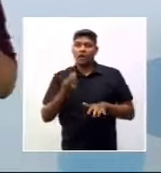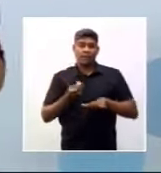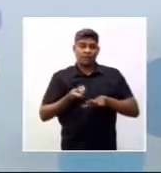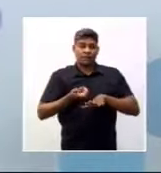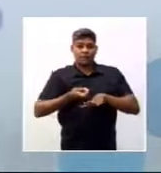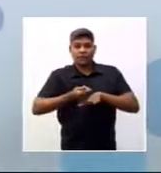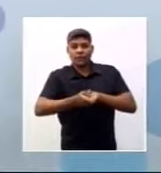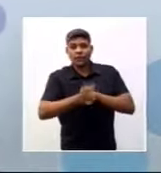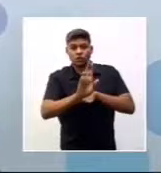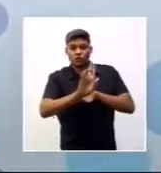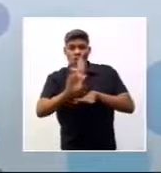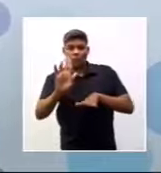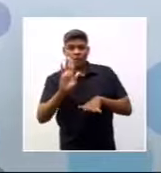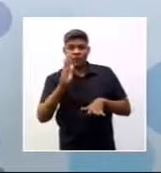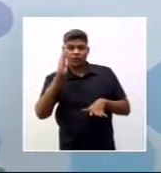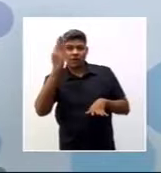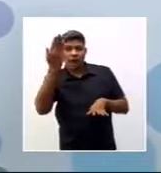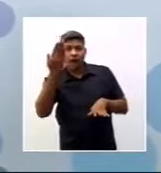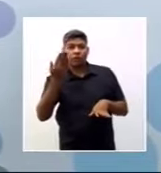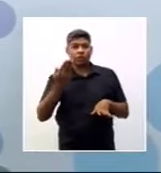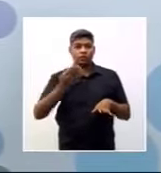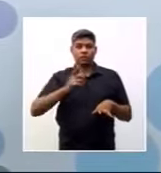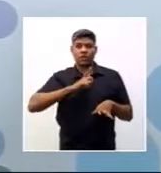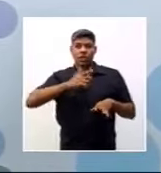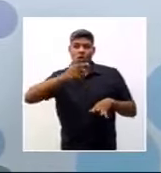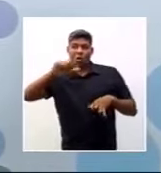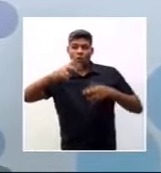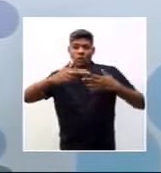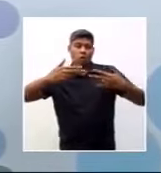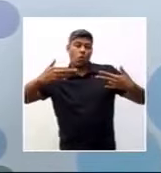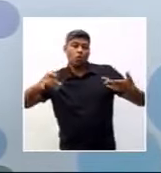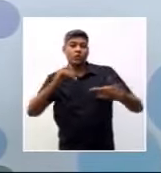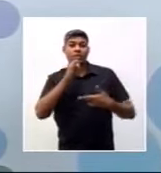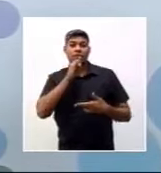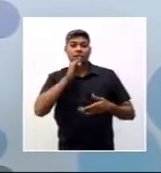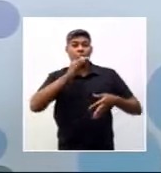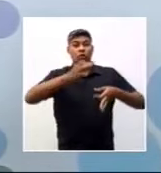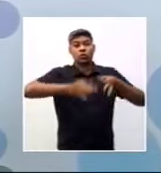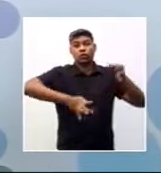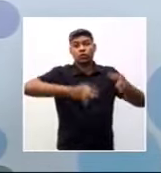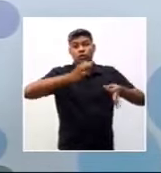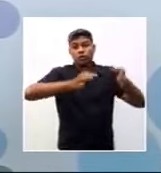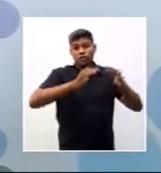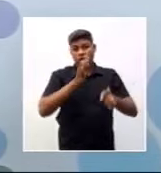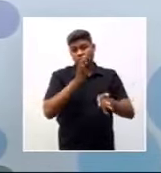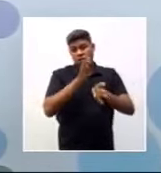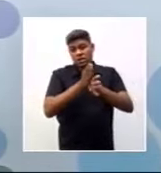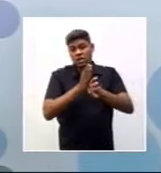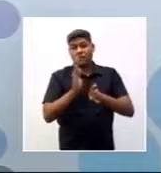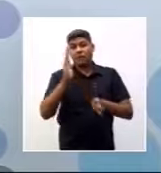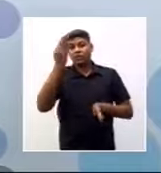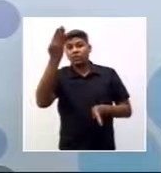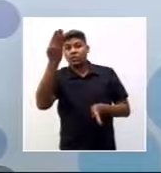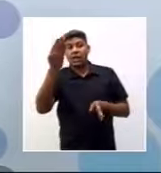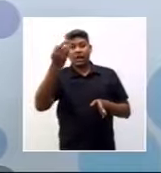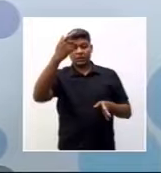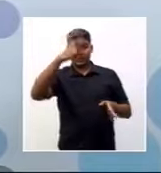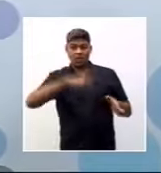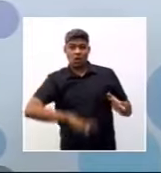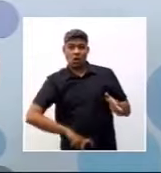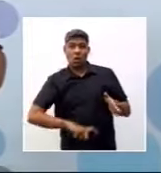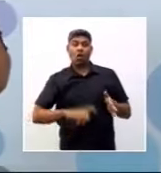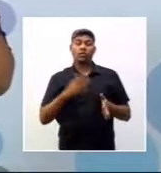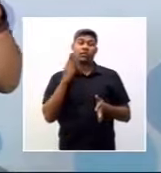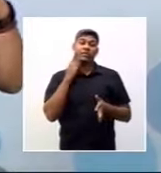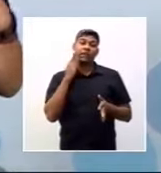perfil falso alguém que usa nome falso e isso entra uma outra coisa né que foi lembrar justiça escovam falsidade ideológica e outras coisas